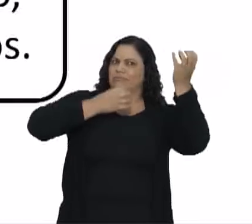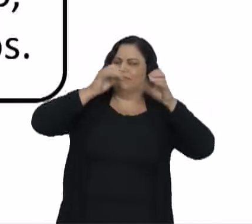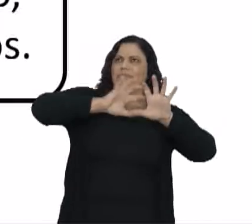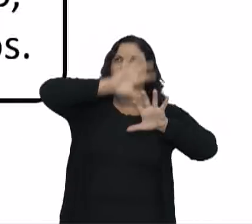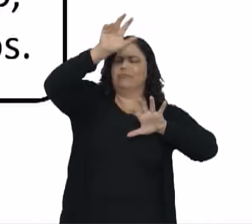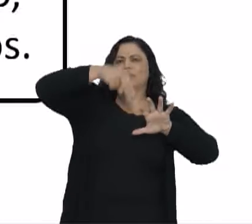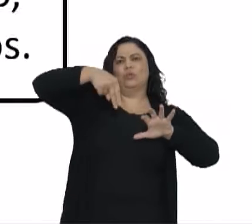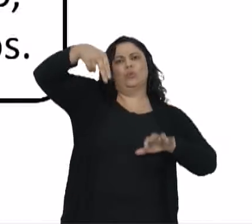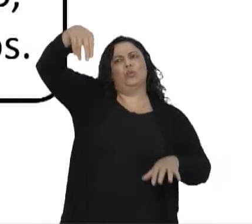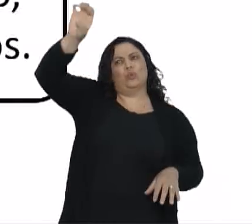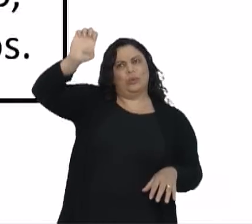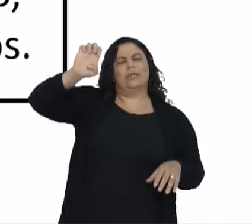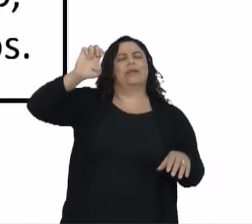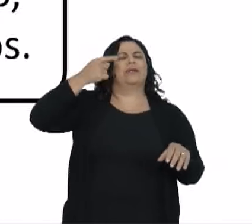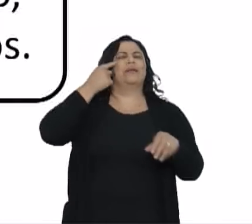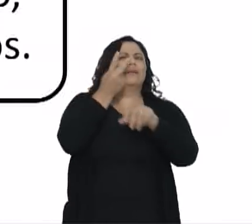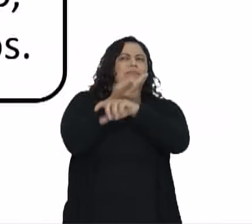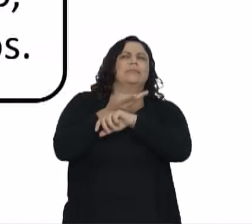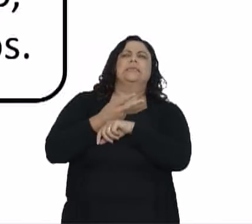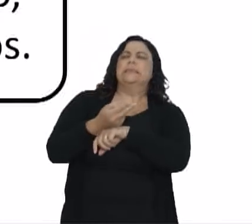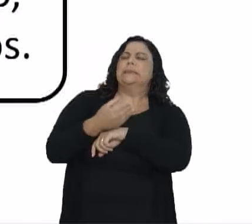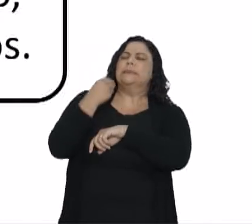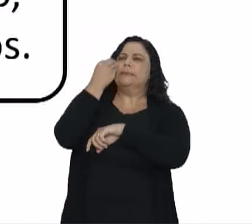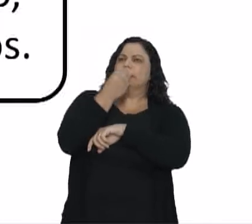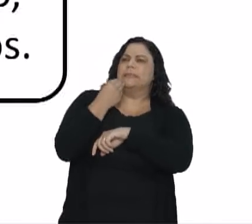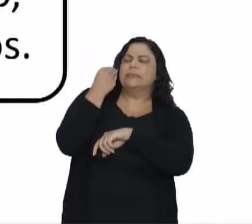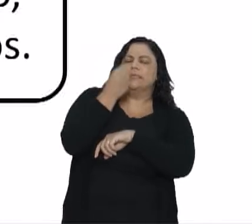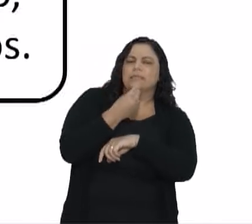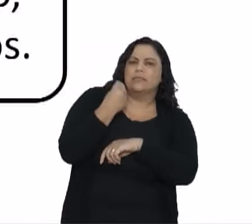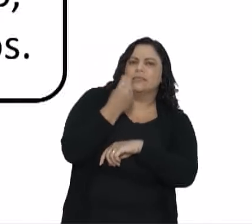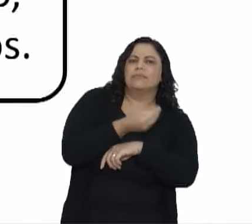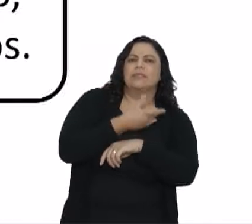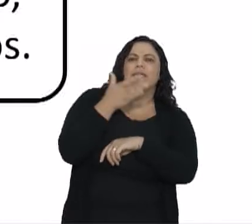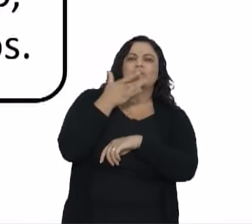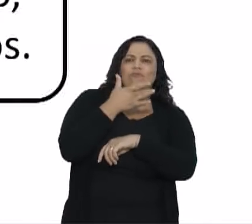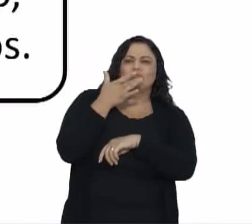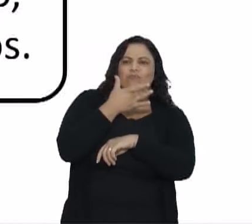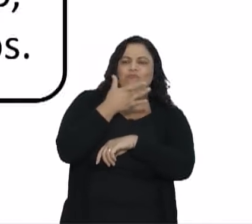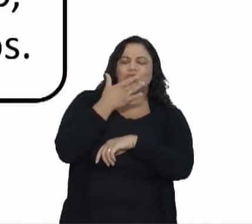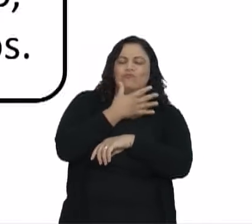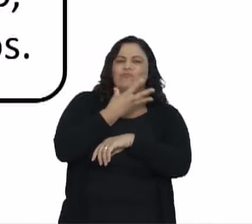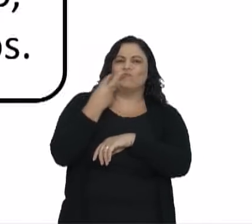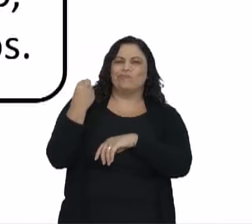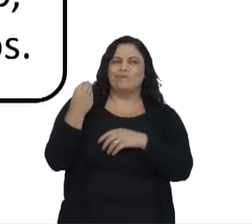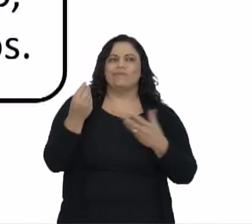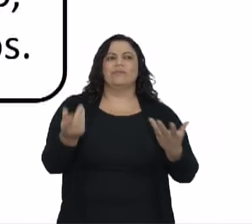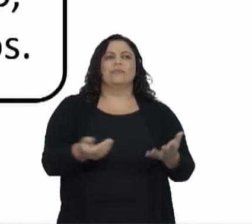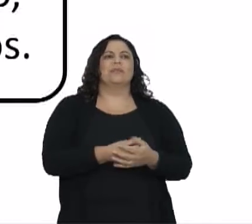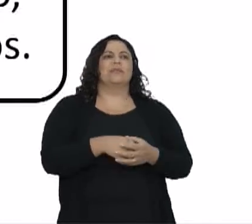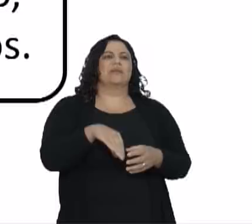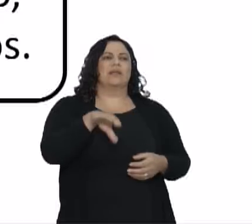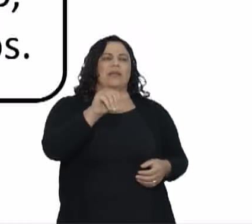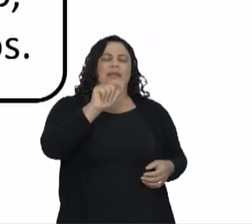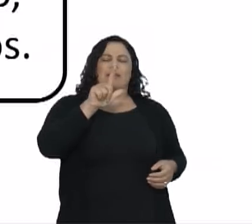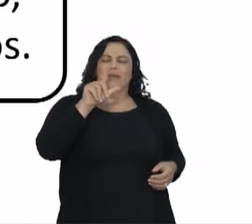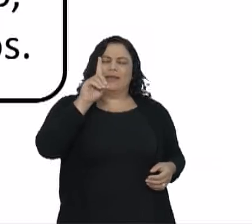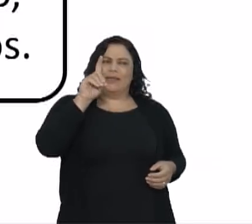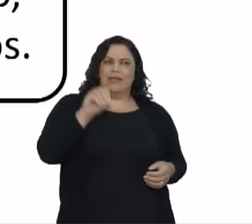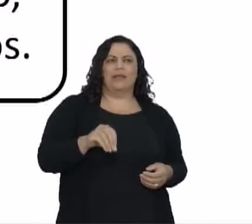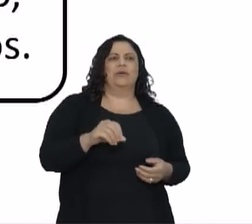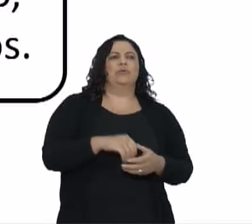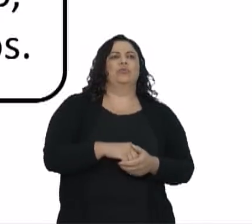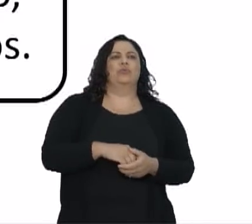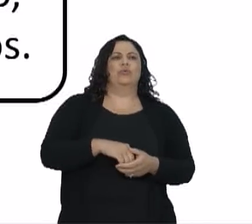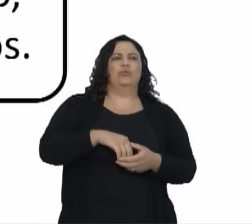principalmente o Nordeste, vai em busca, né, de experimentar esses sabores. Os caldos, o bobó, o angu,